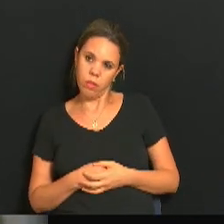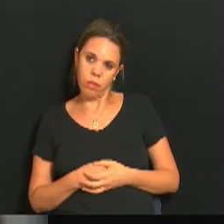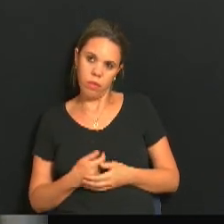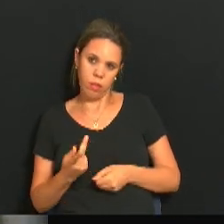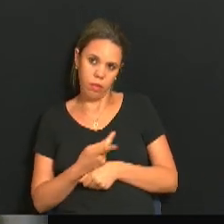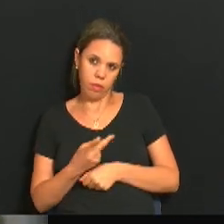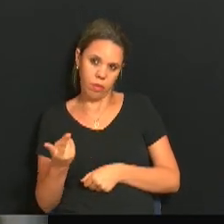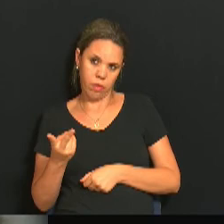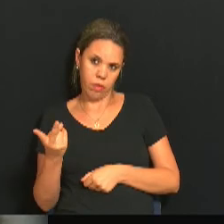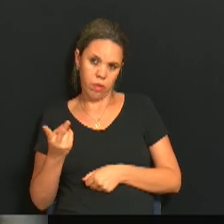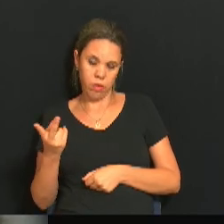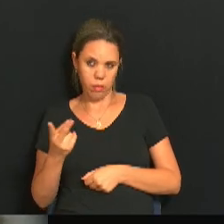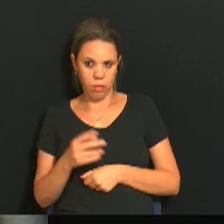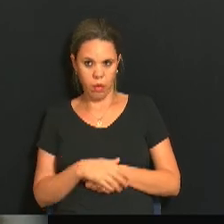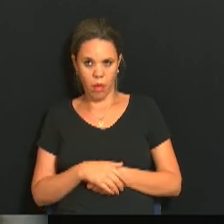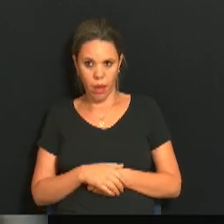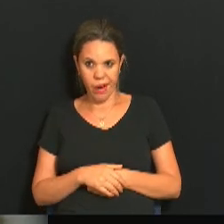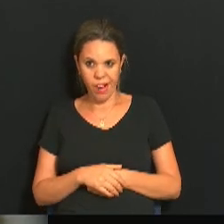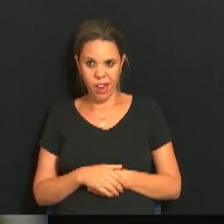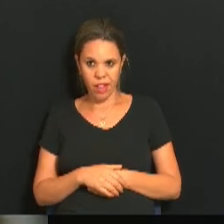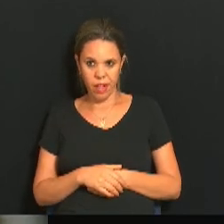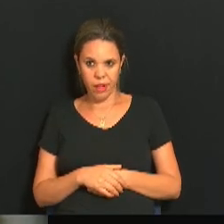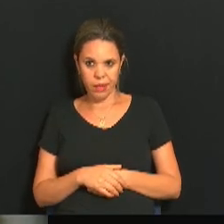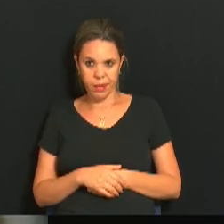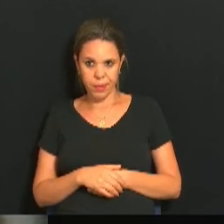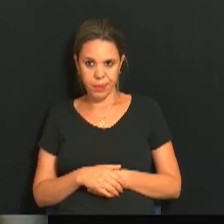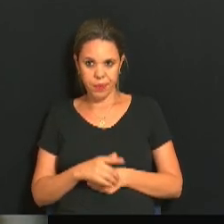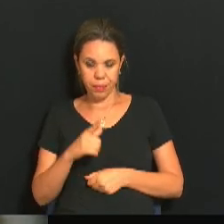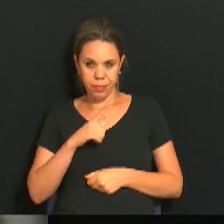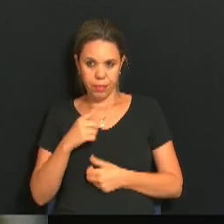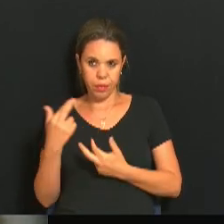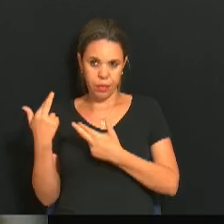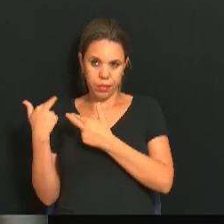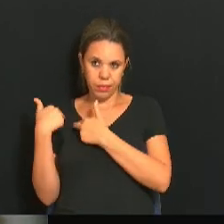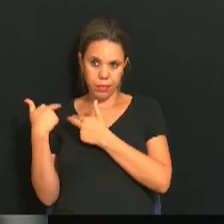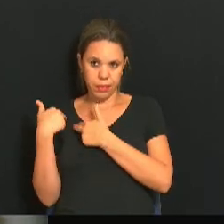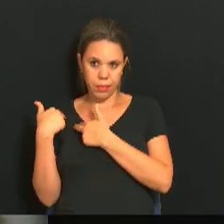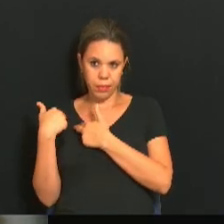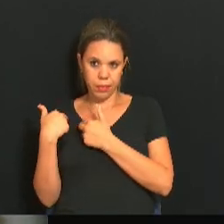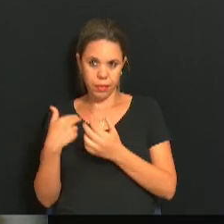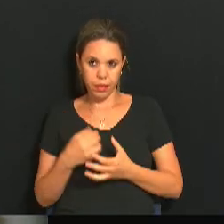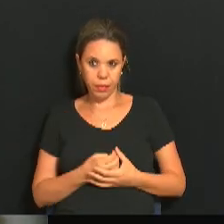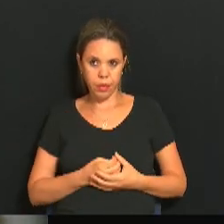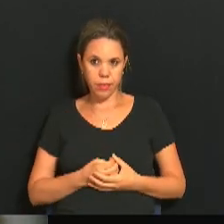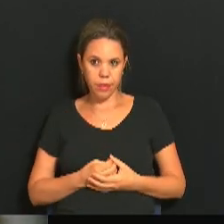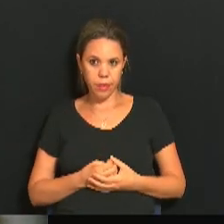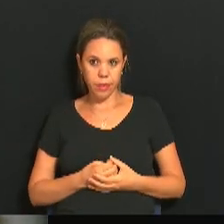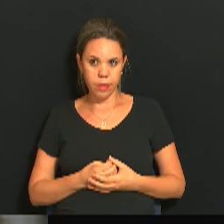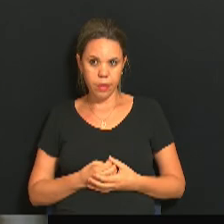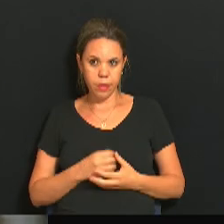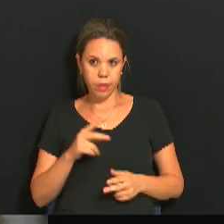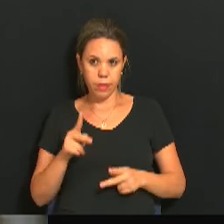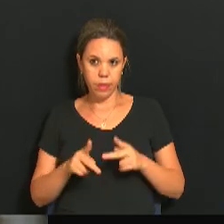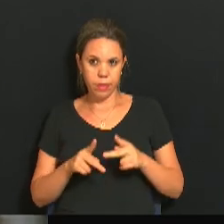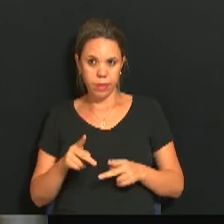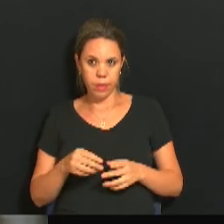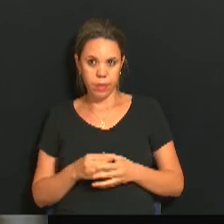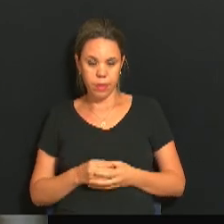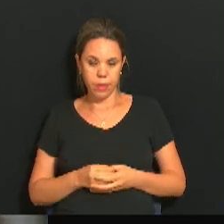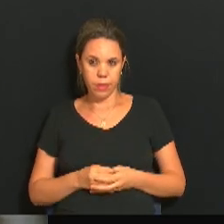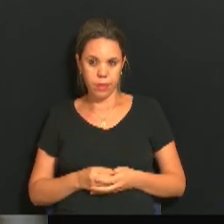procurar vocês porque a gente tem essa responsabilidade com o nosso eleitorado com o nosso